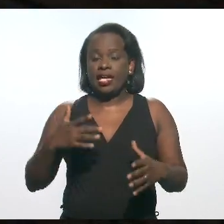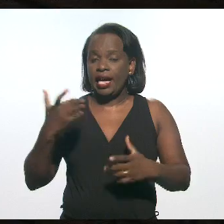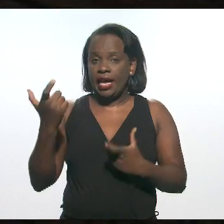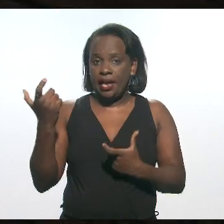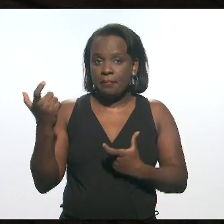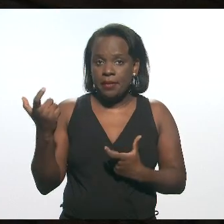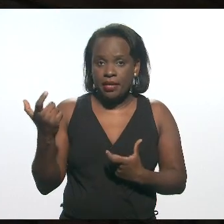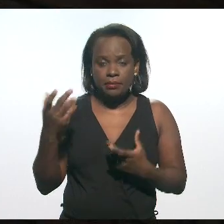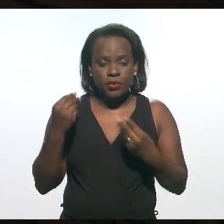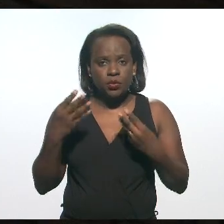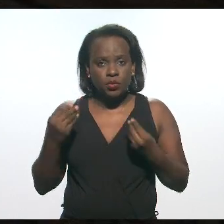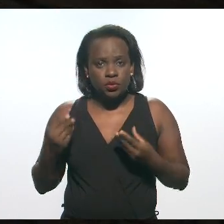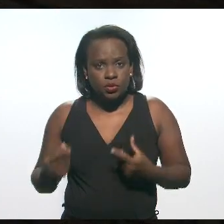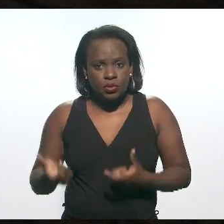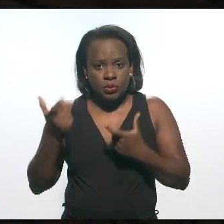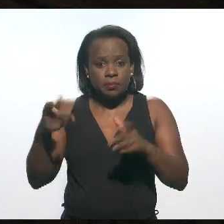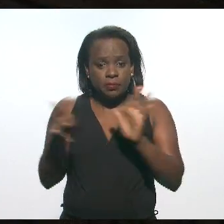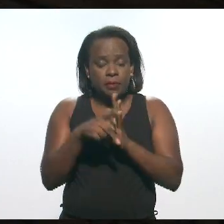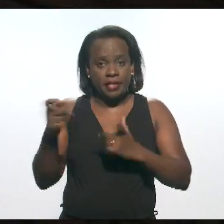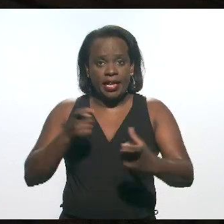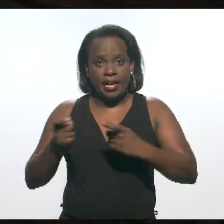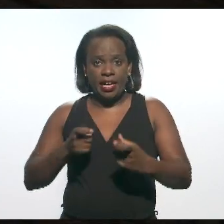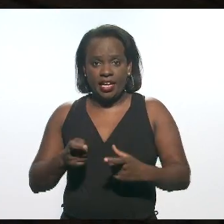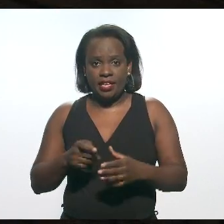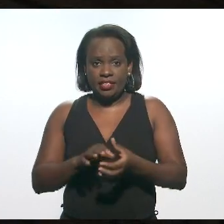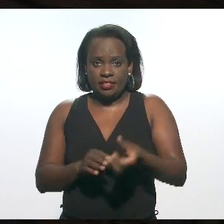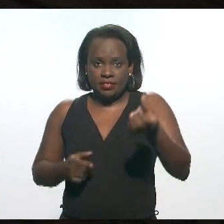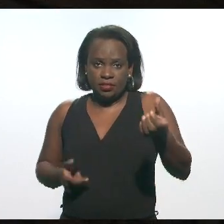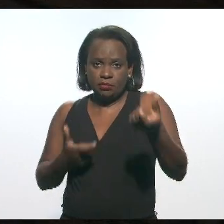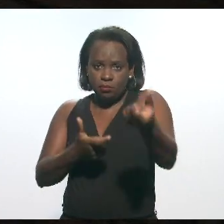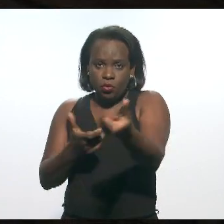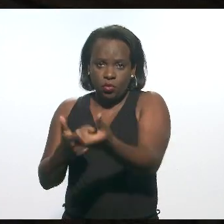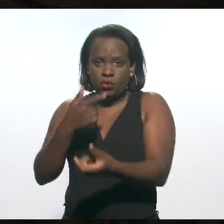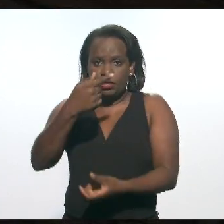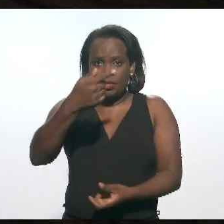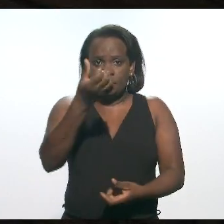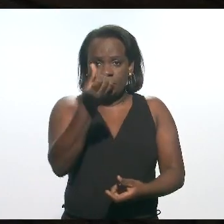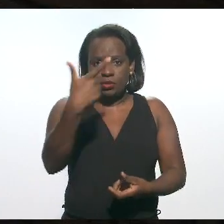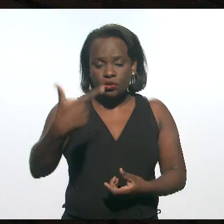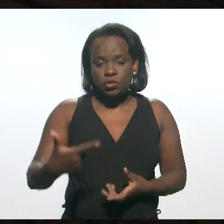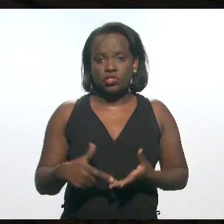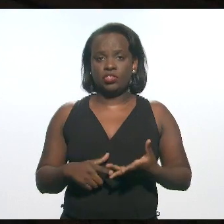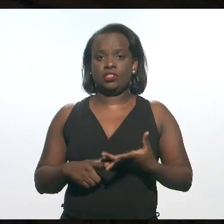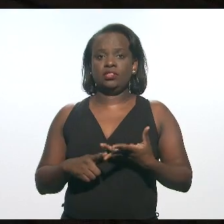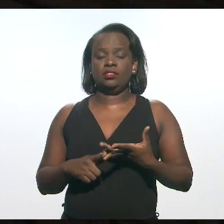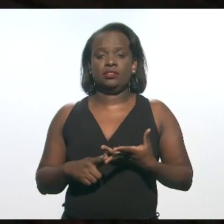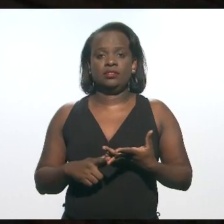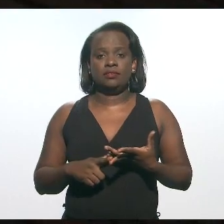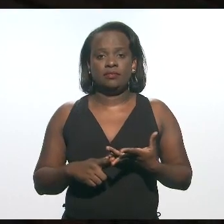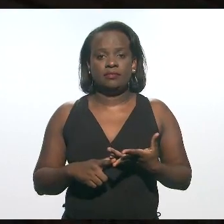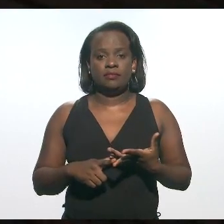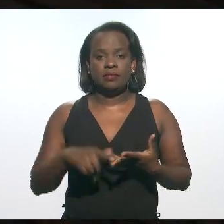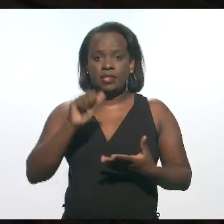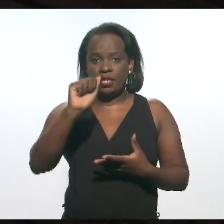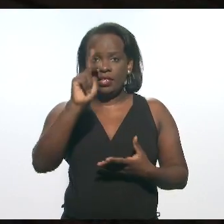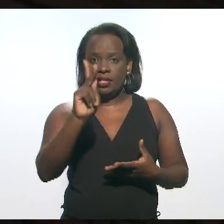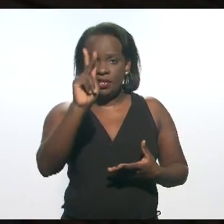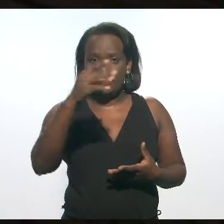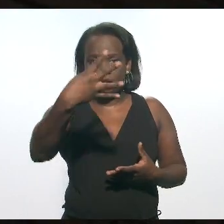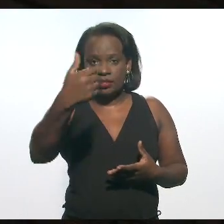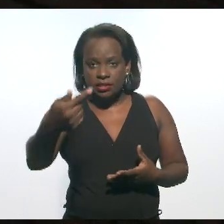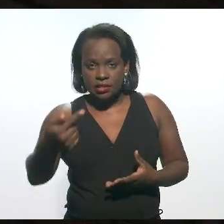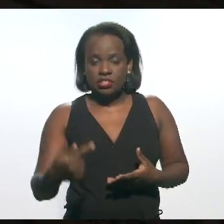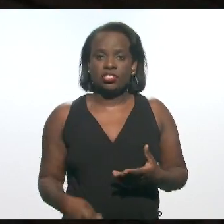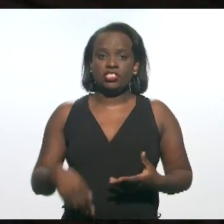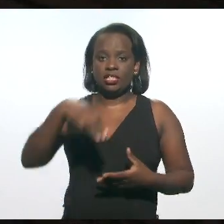armados armados com armas de guerra fuzil 762 o ak-47